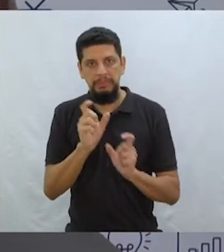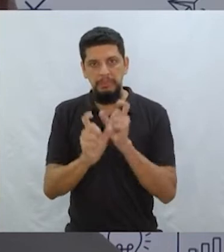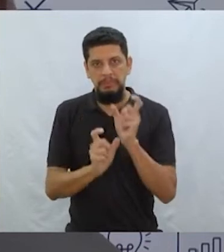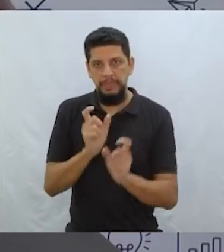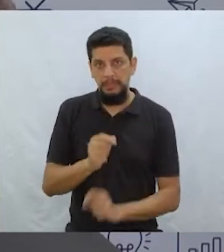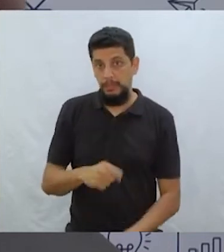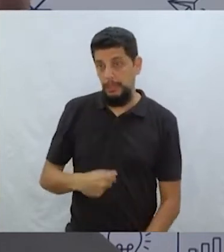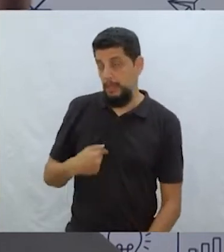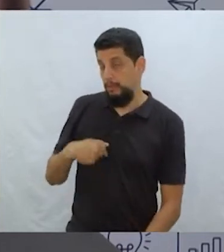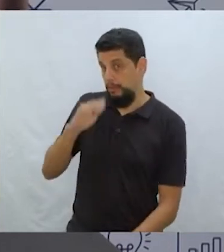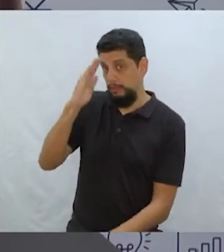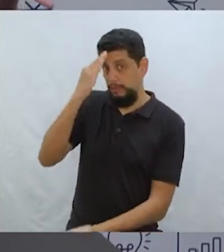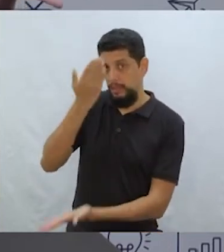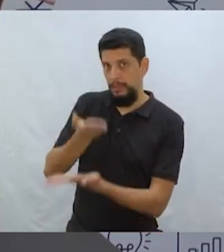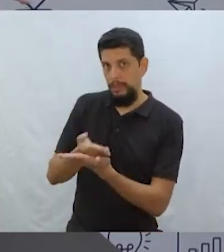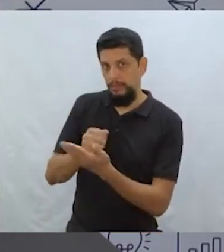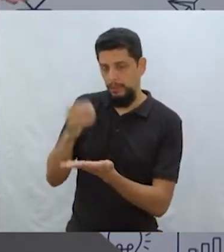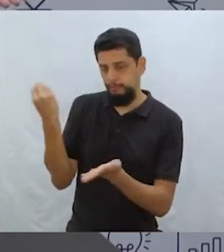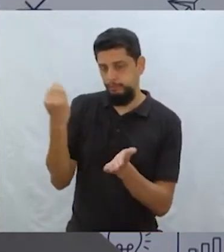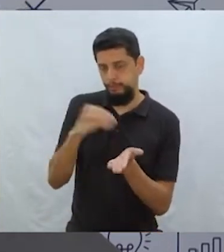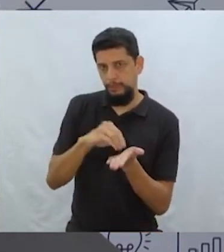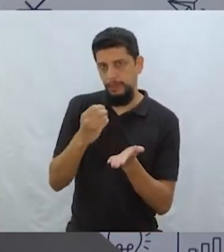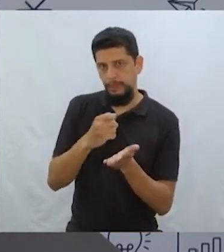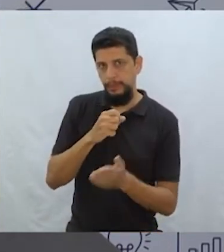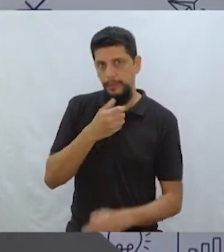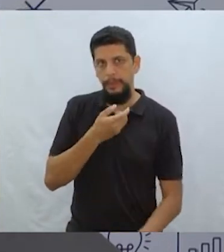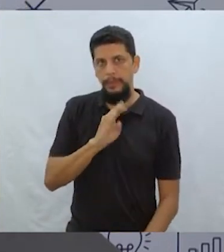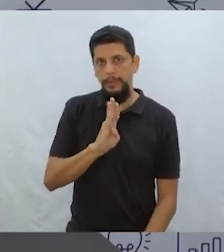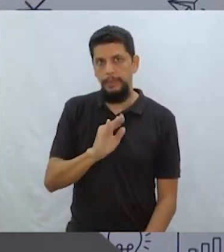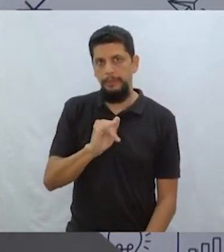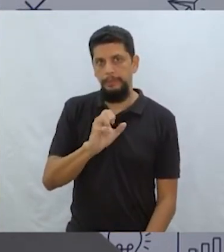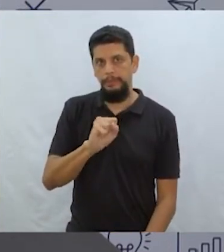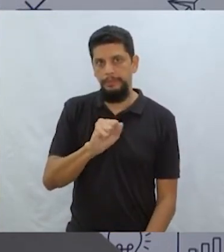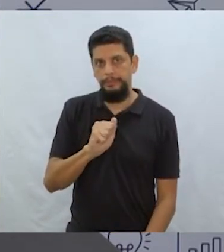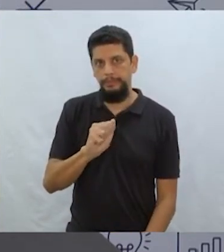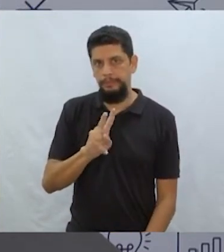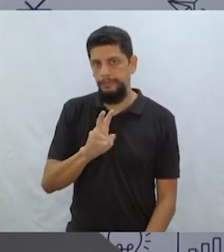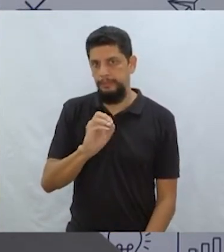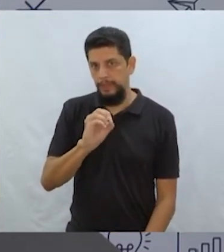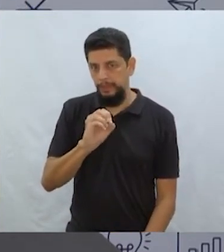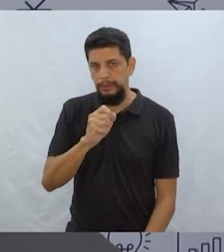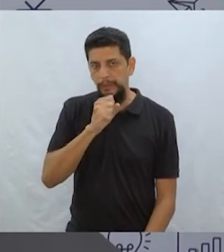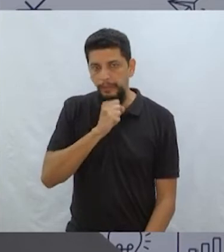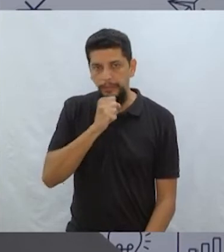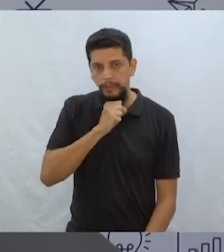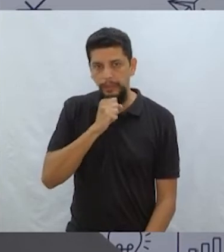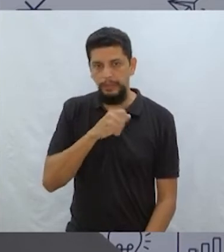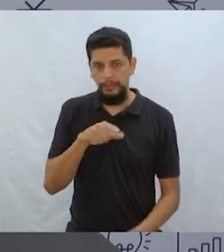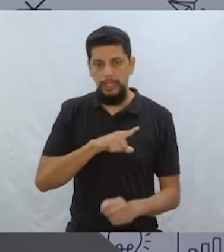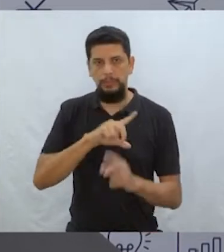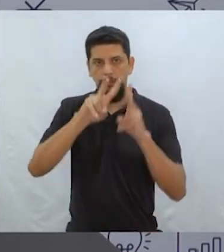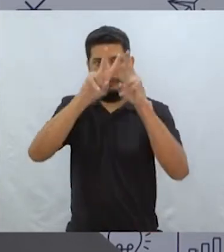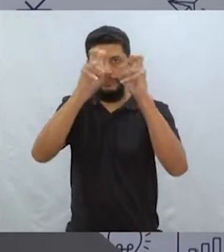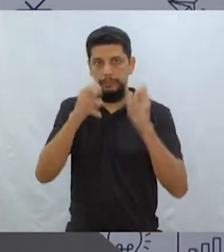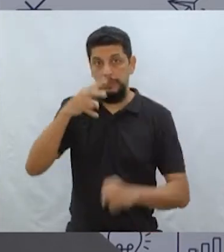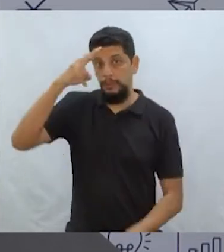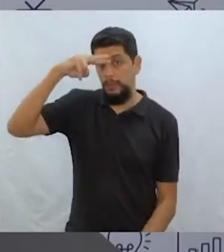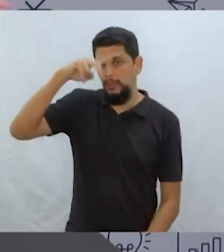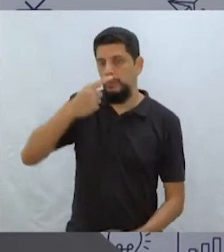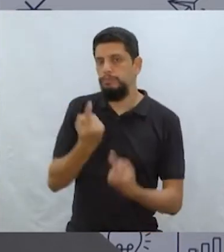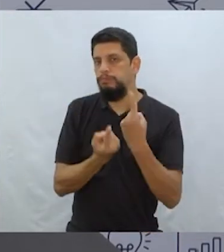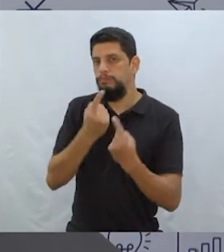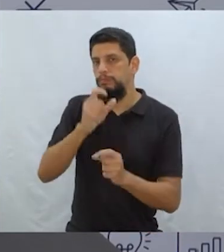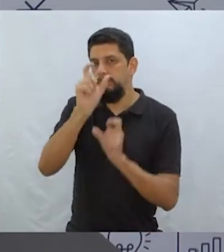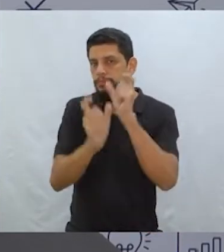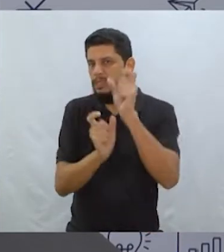personagens acredito que você colocou Claro o bisavô como um dos personagens Afinal está ali no título da história